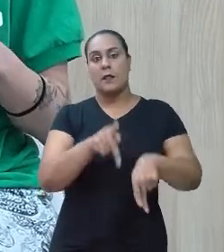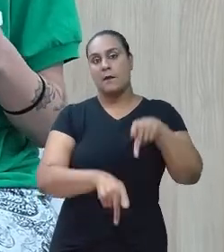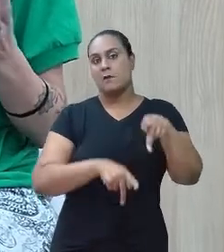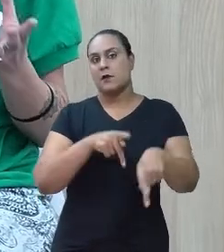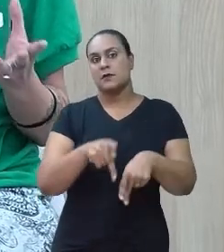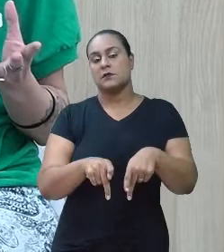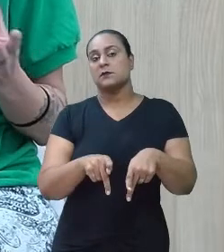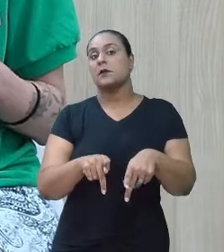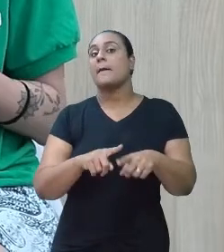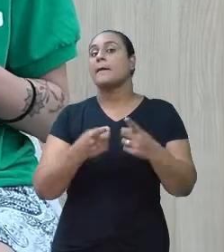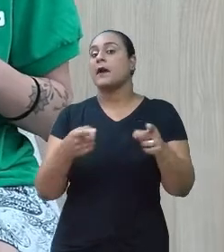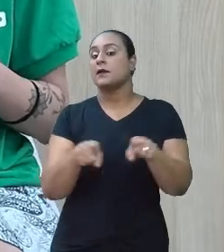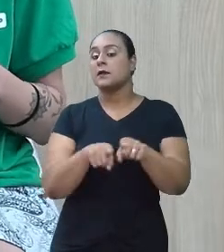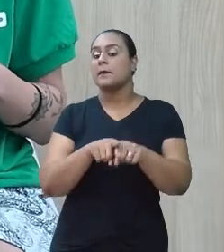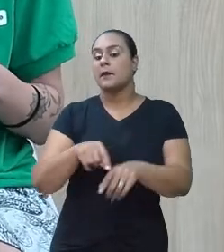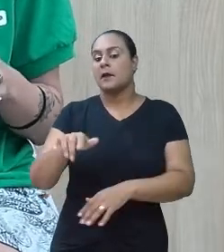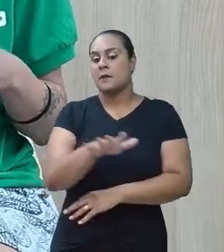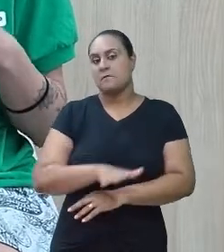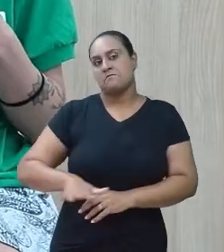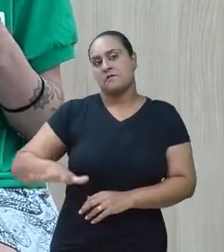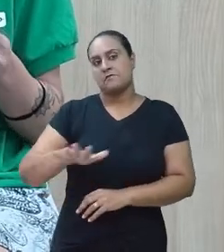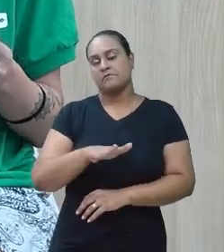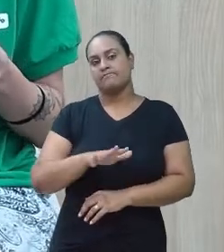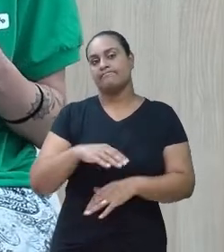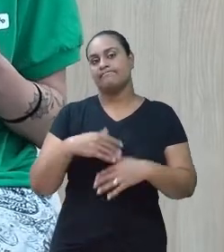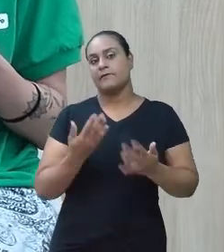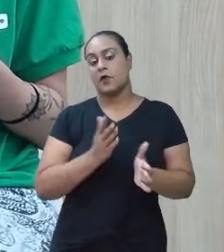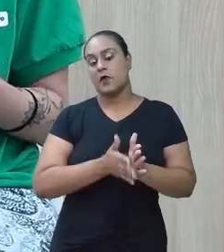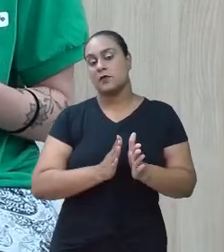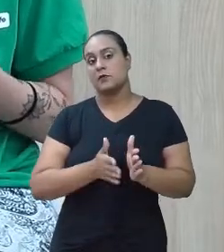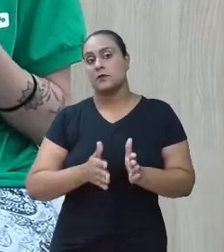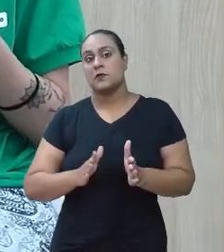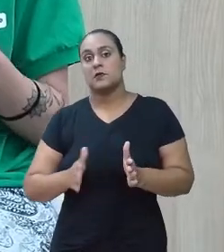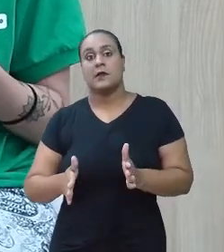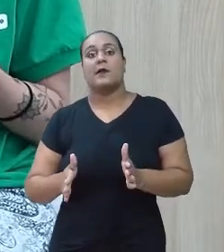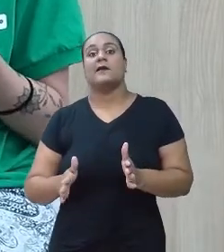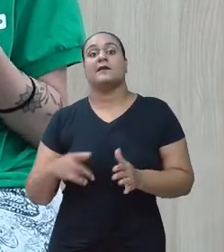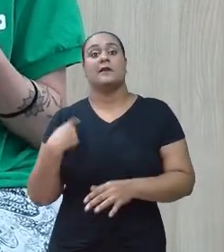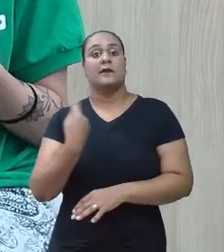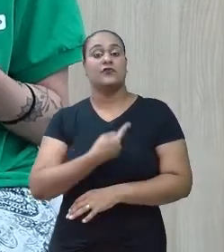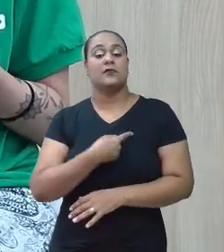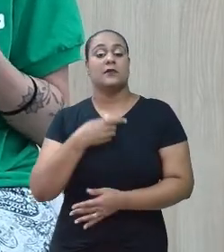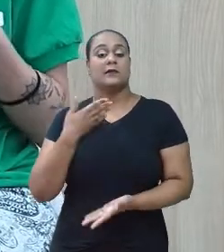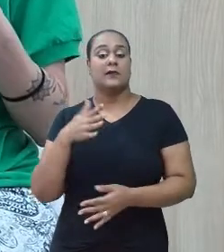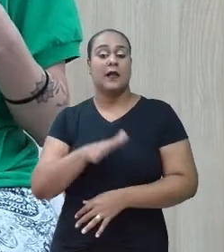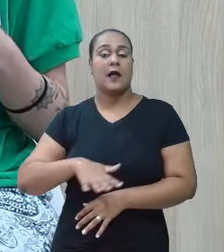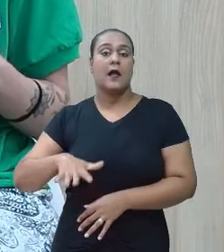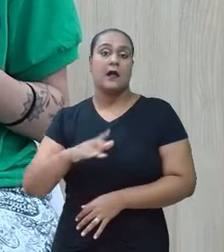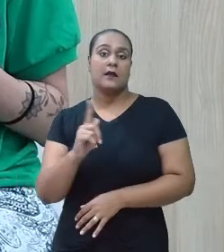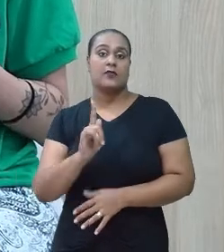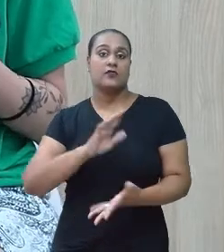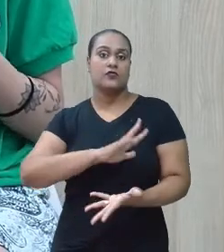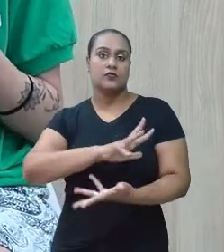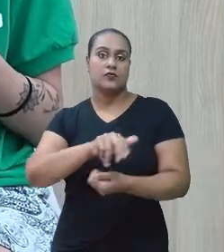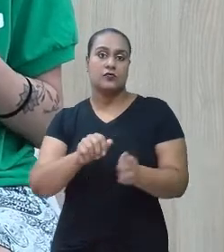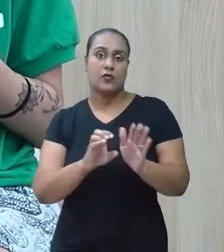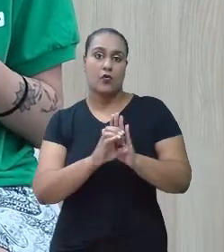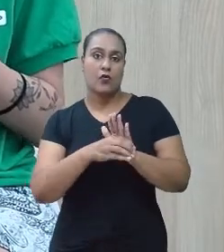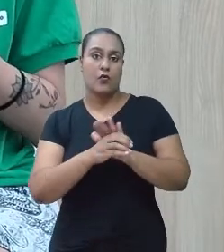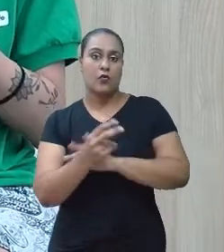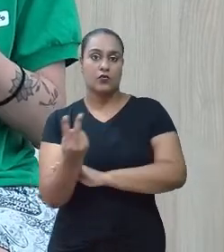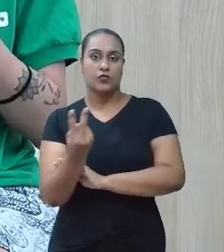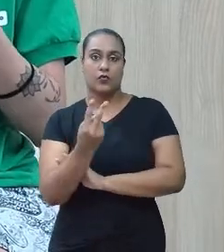né, espacialmente. Então, esse processo se dá e a gente na geografia tem dois conceitos, né, que